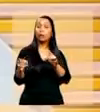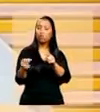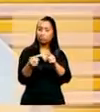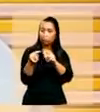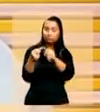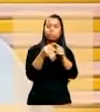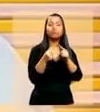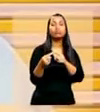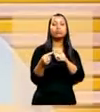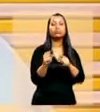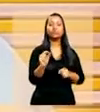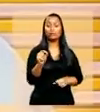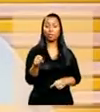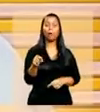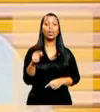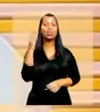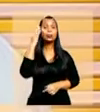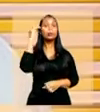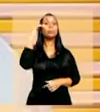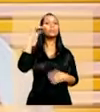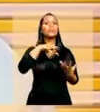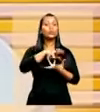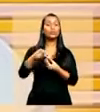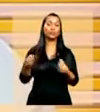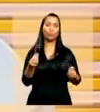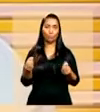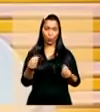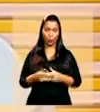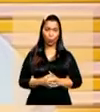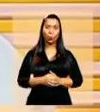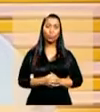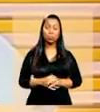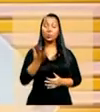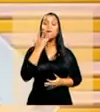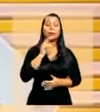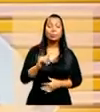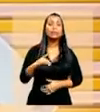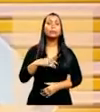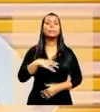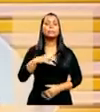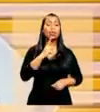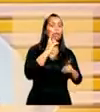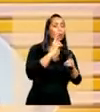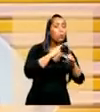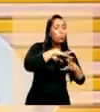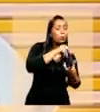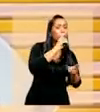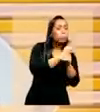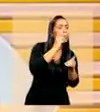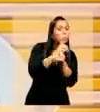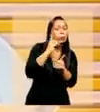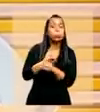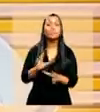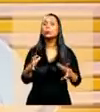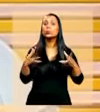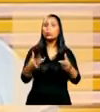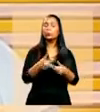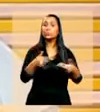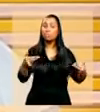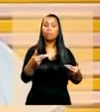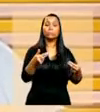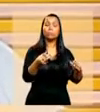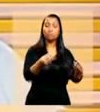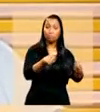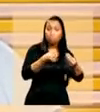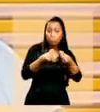essa sintonia de que dessa descoberta de mundo. A criança, ela está descobrindo o mundo. Então, tudo